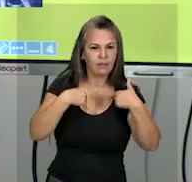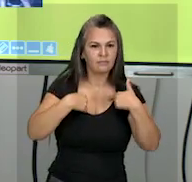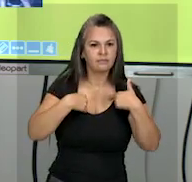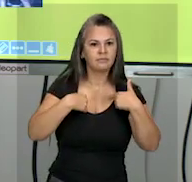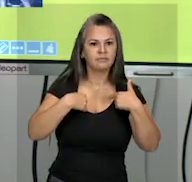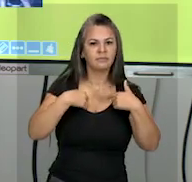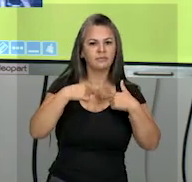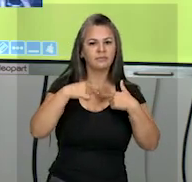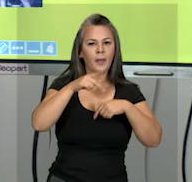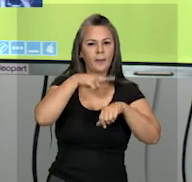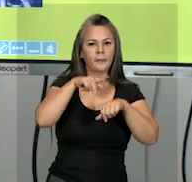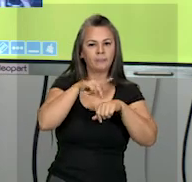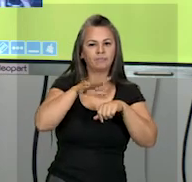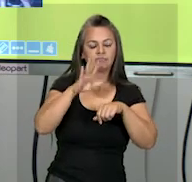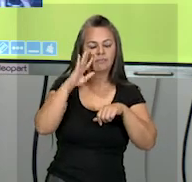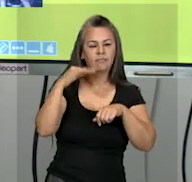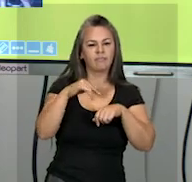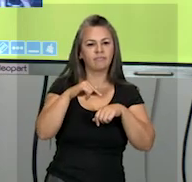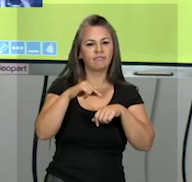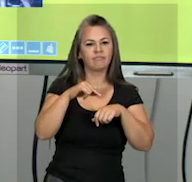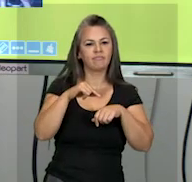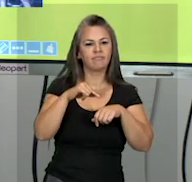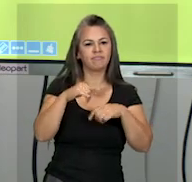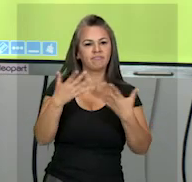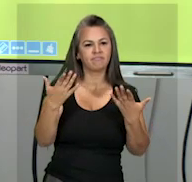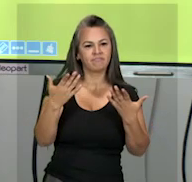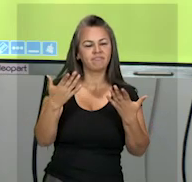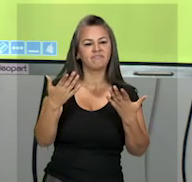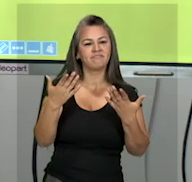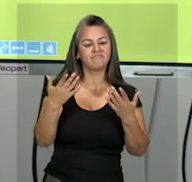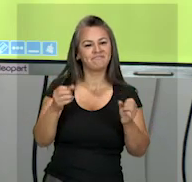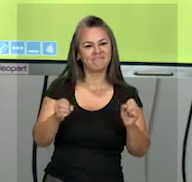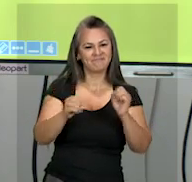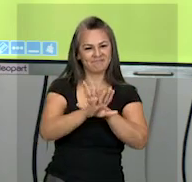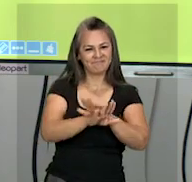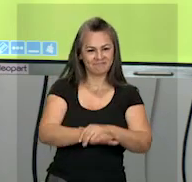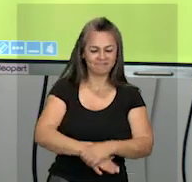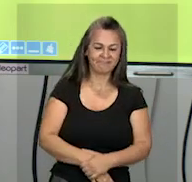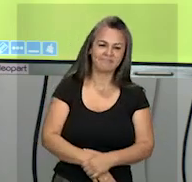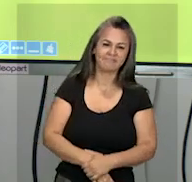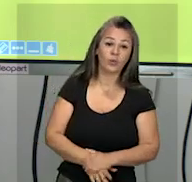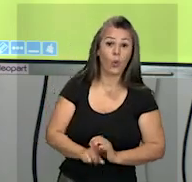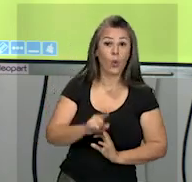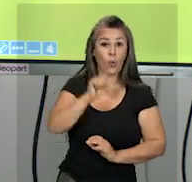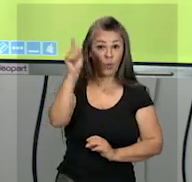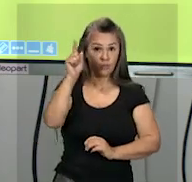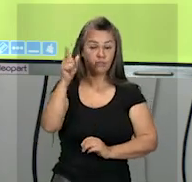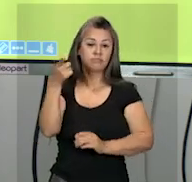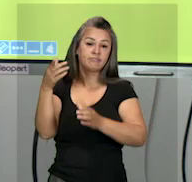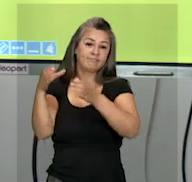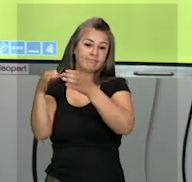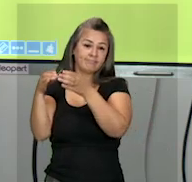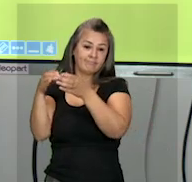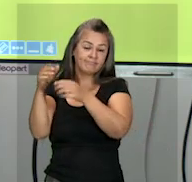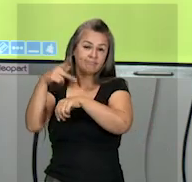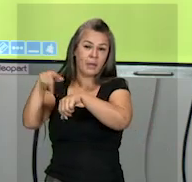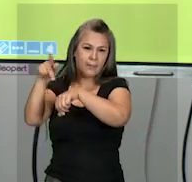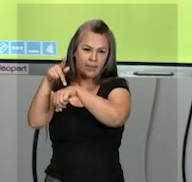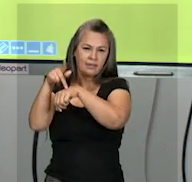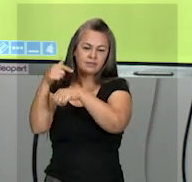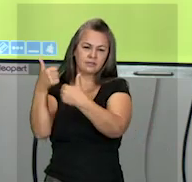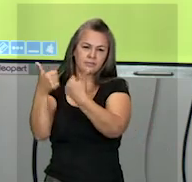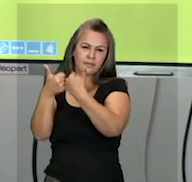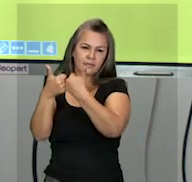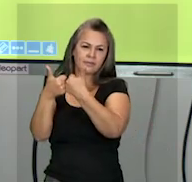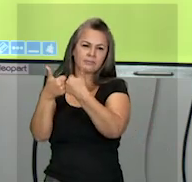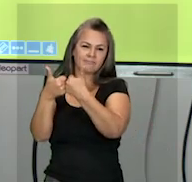vai, investe pesado no K-pop e dá certo. Bom, outro conjunto de países ali perto dos tigres asiáticos e